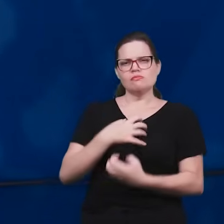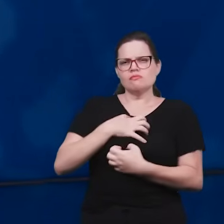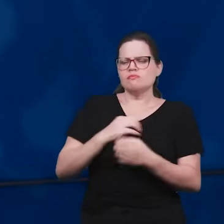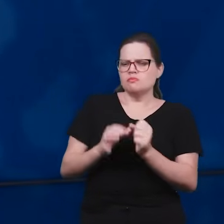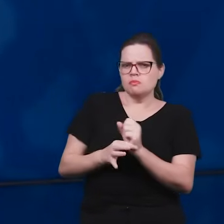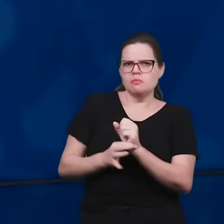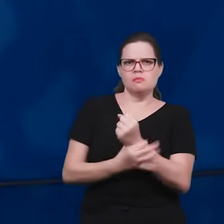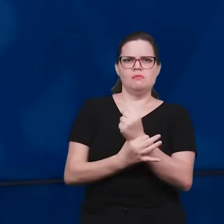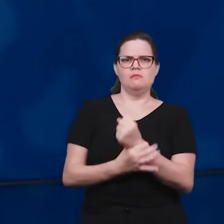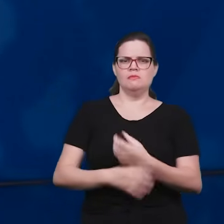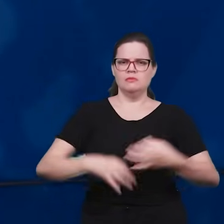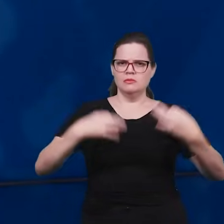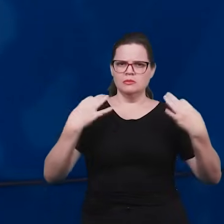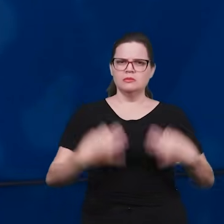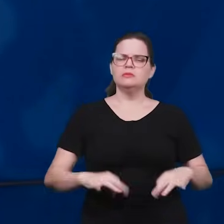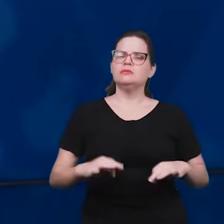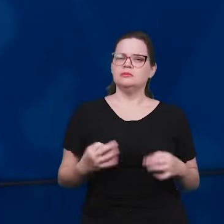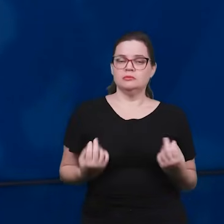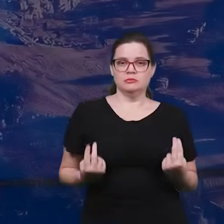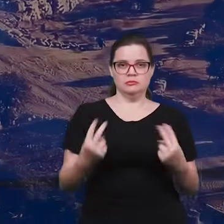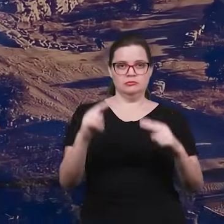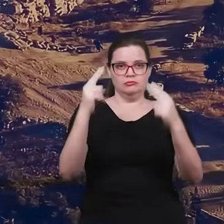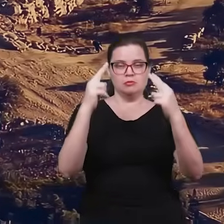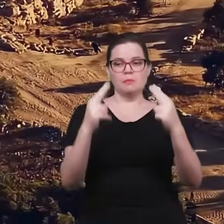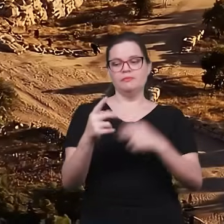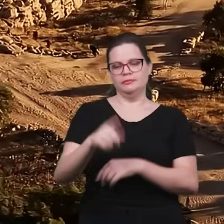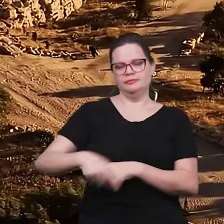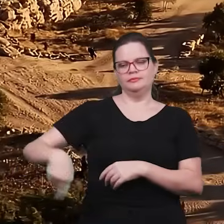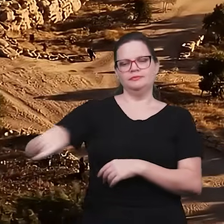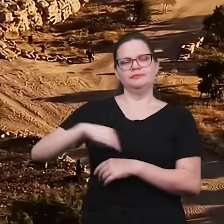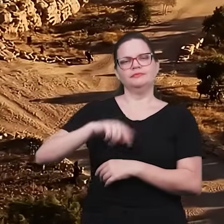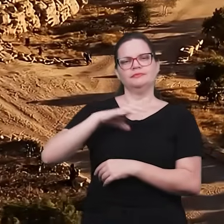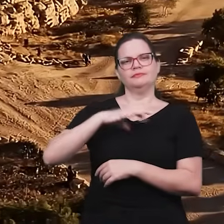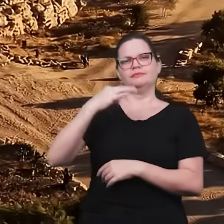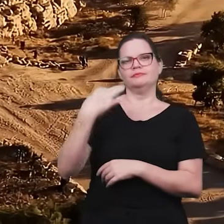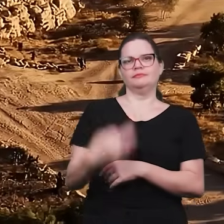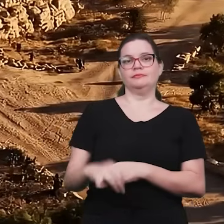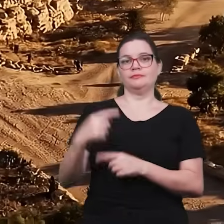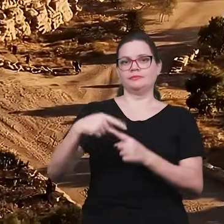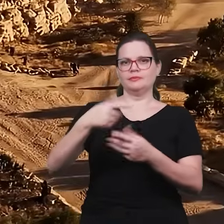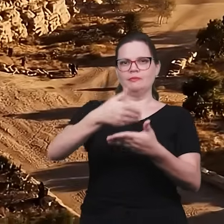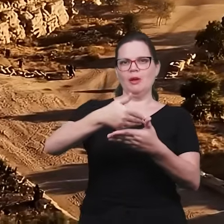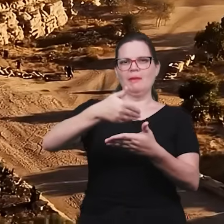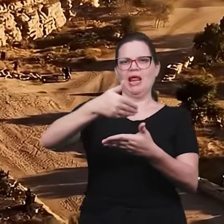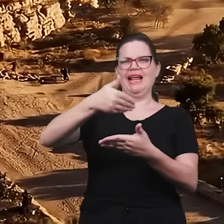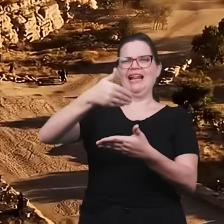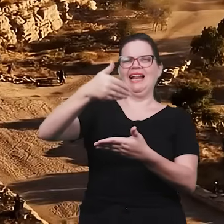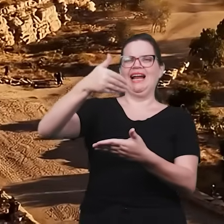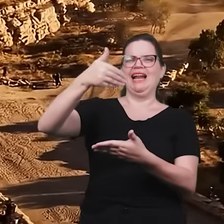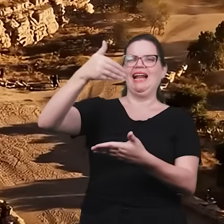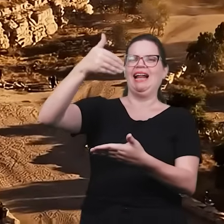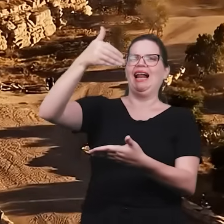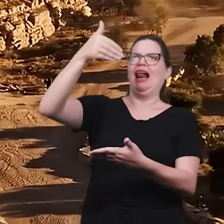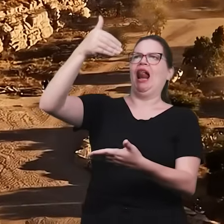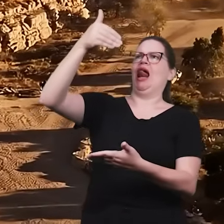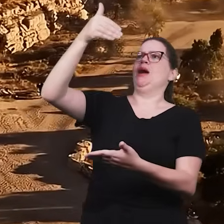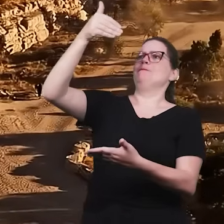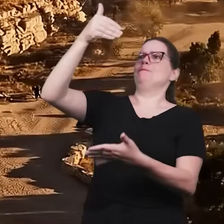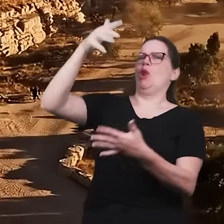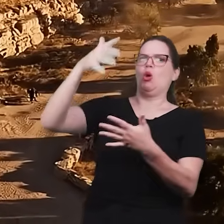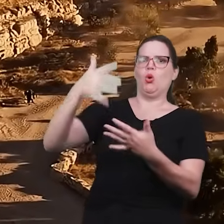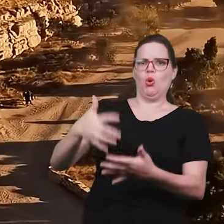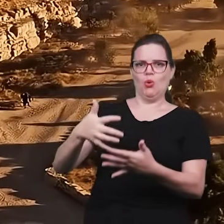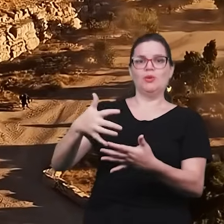vitória certa e dava a eles a certeza de que os altos muros de Jericó iriam ruir, pois